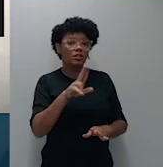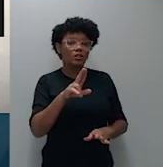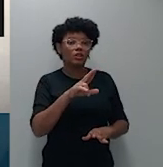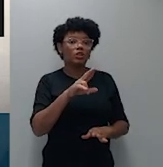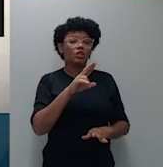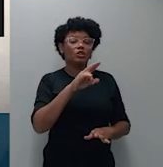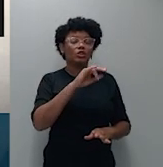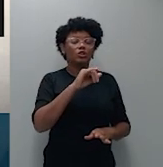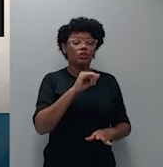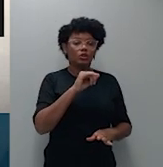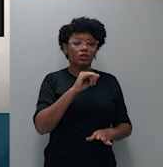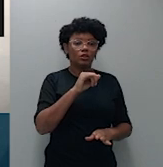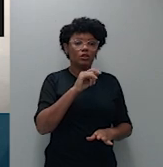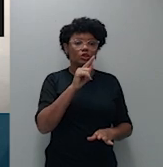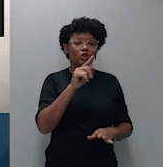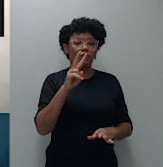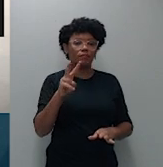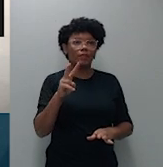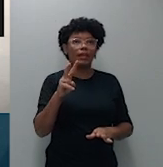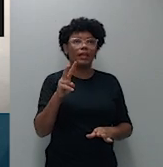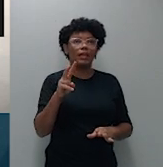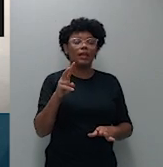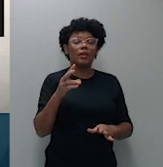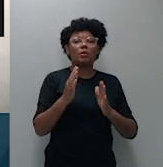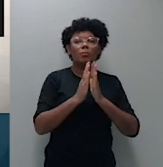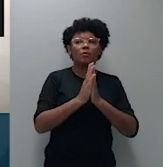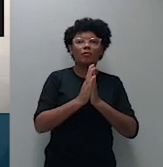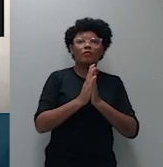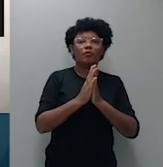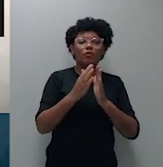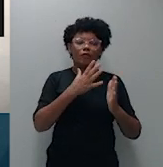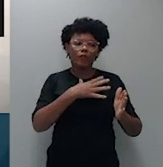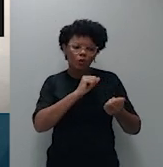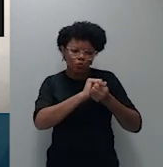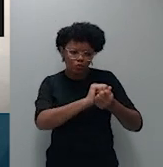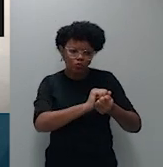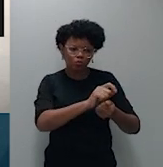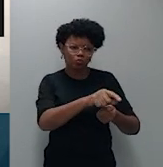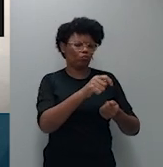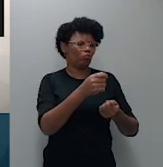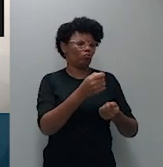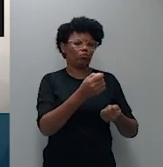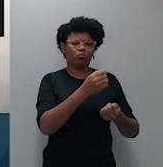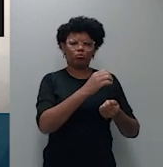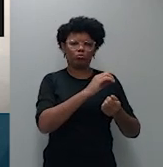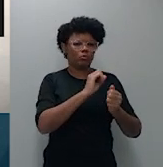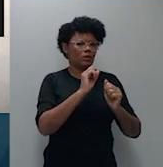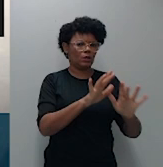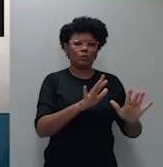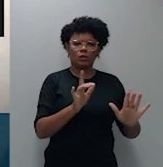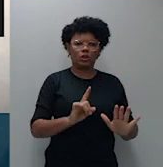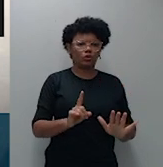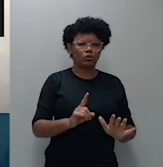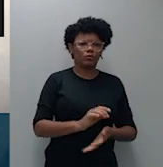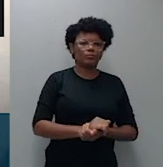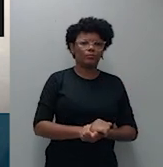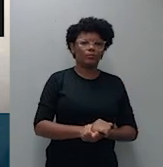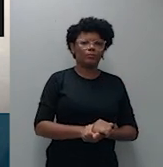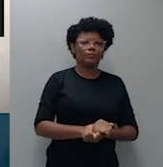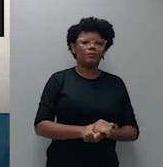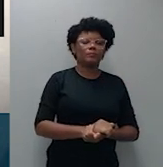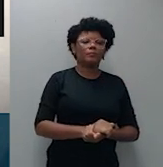G de não deixe seus filhos perto deles com a referida informação